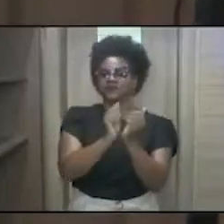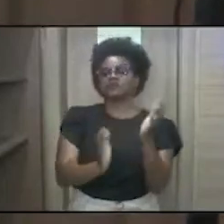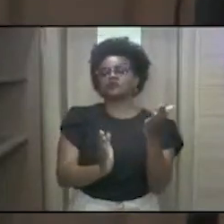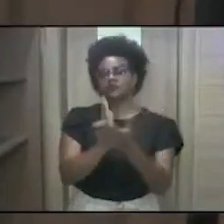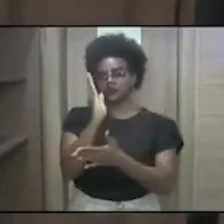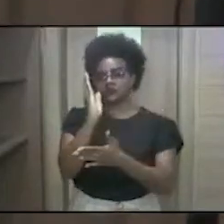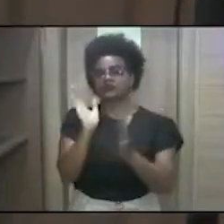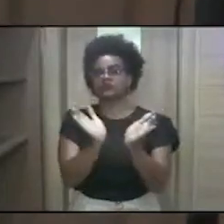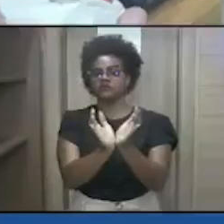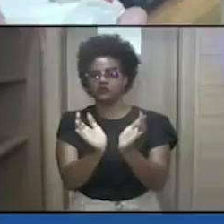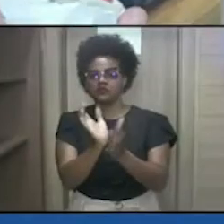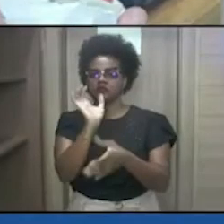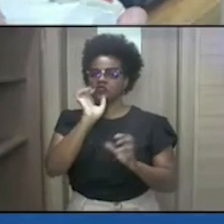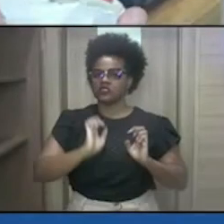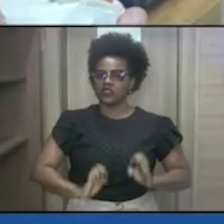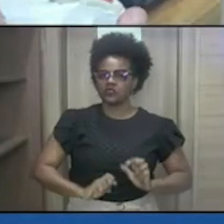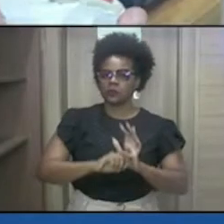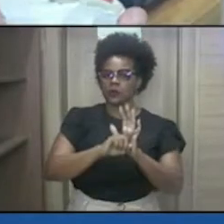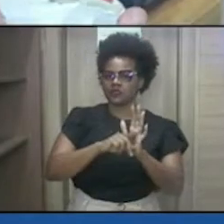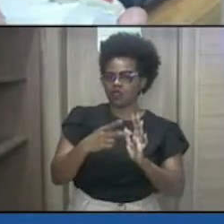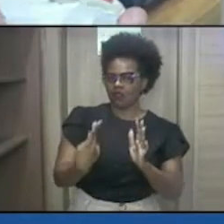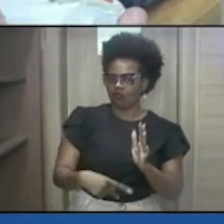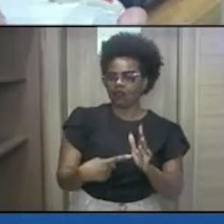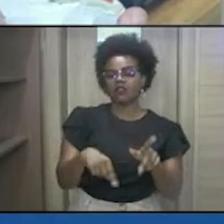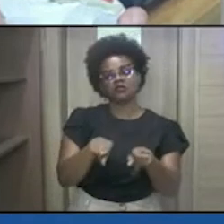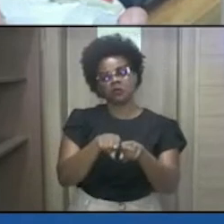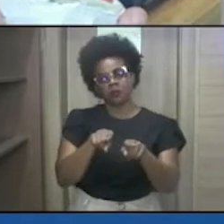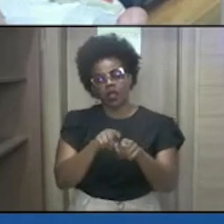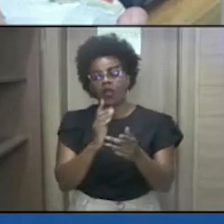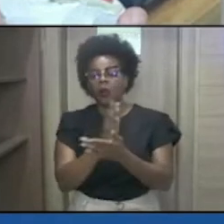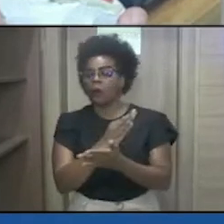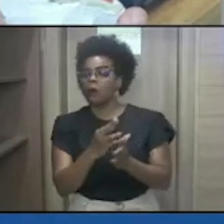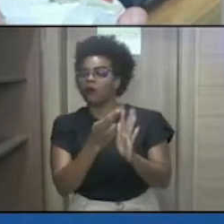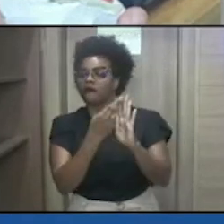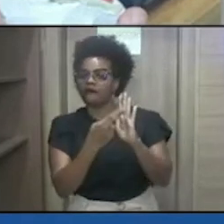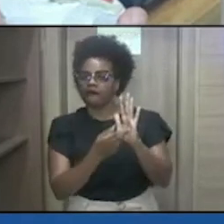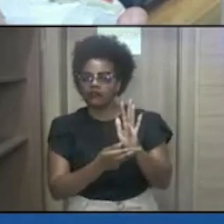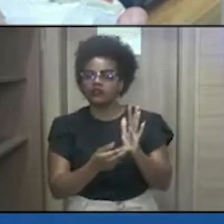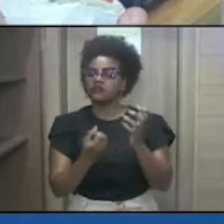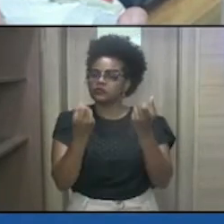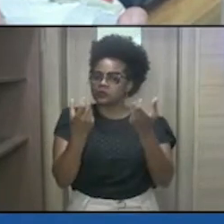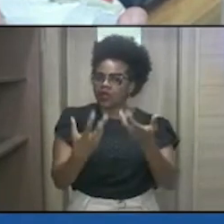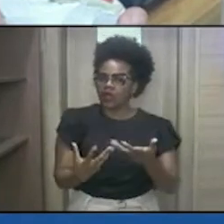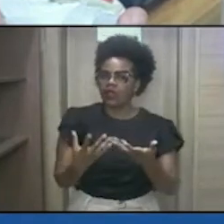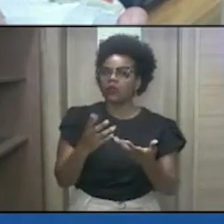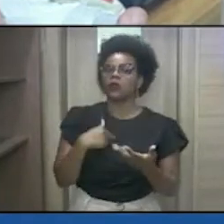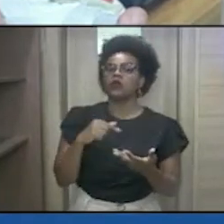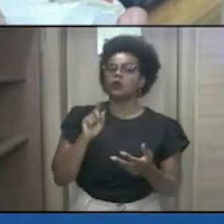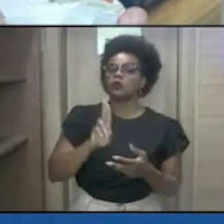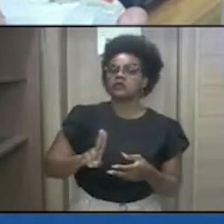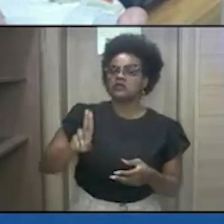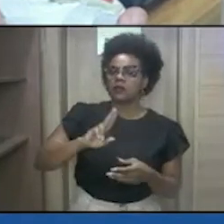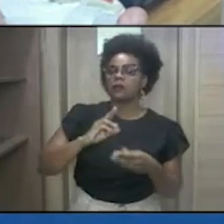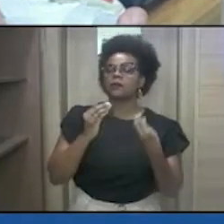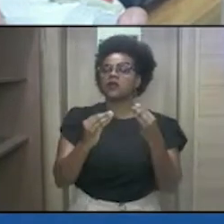Pesquisa daqui do Instituto, e aí só reforçando alguns critérios que foram utilizados para